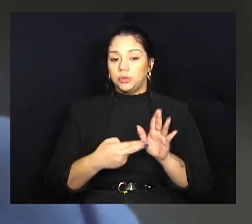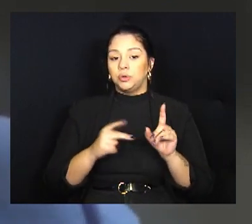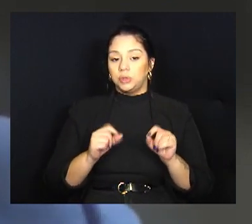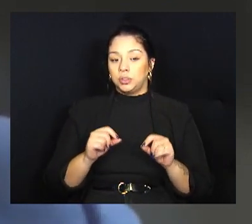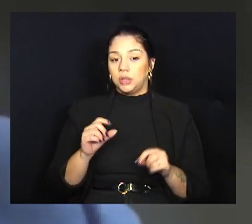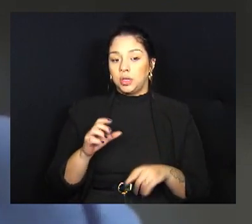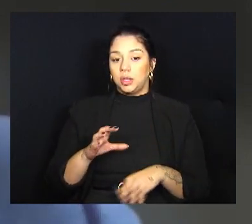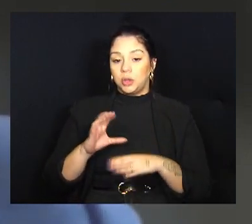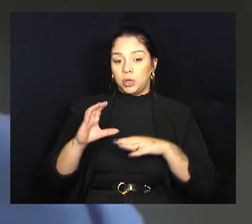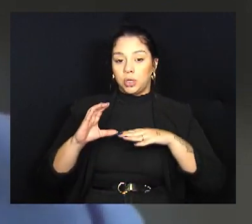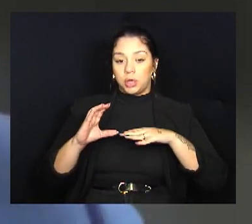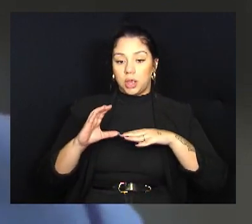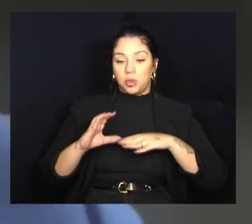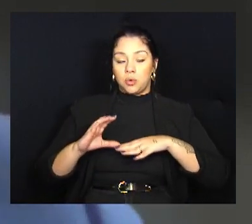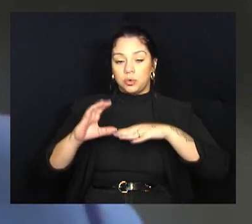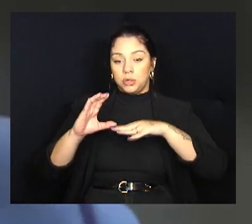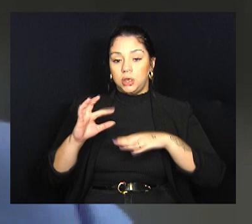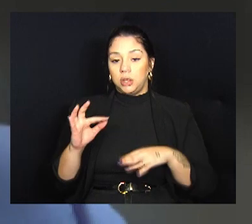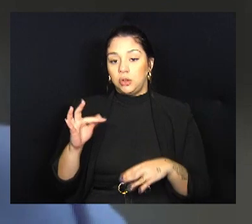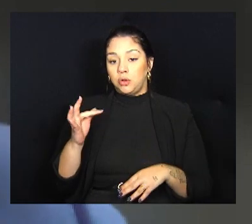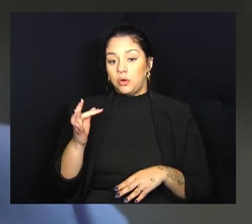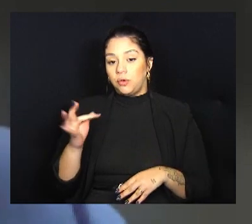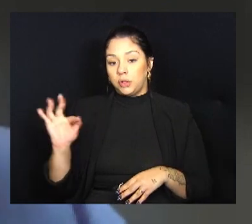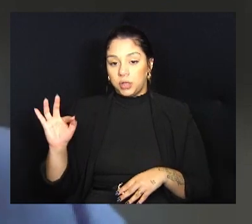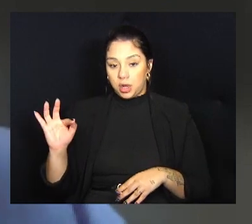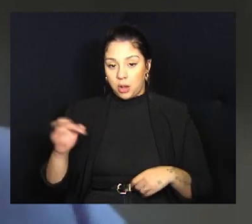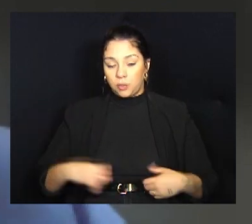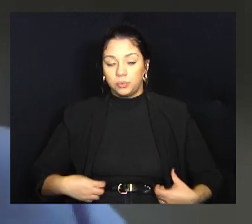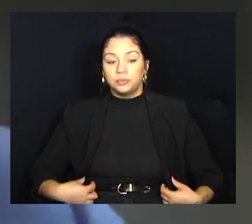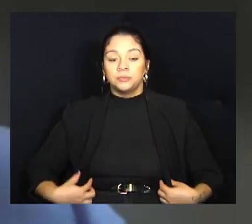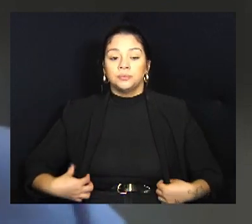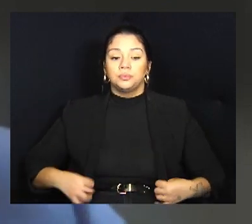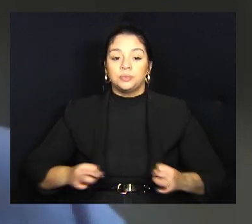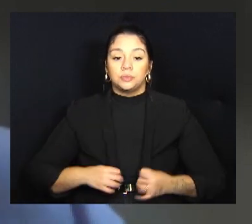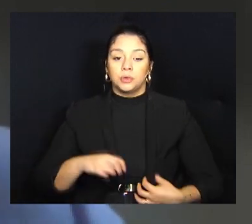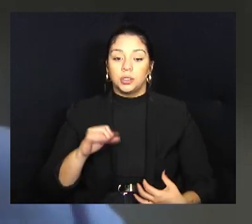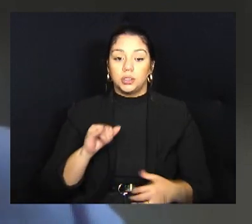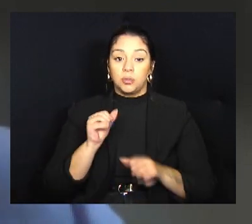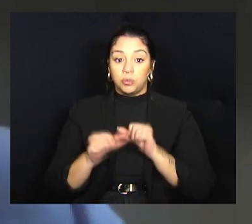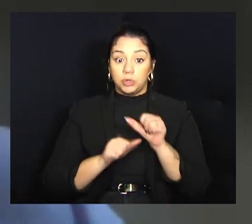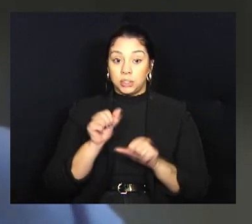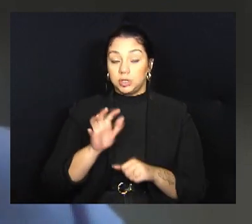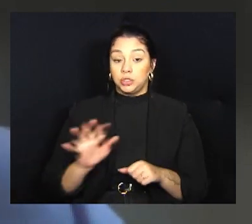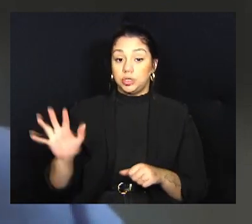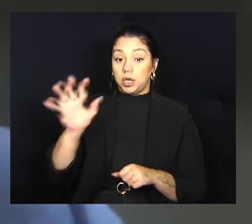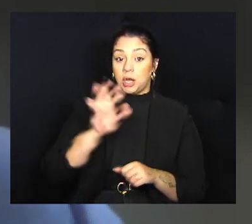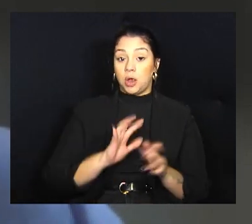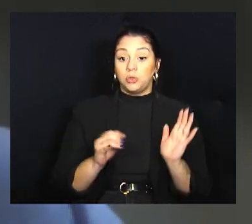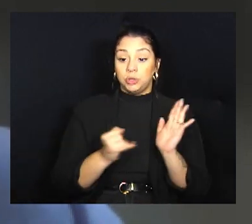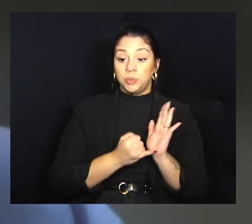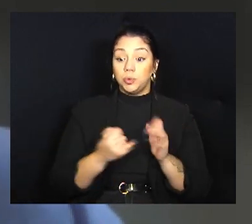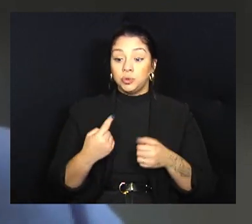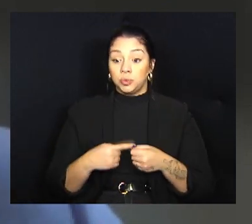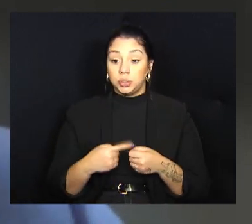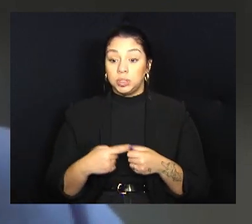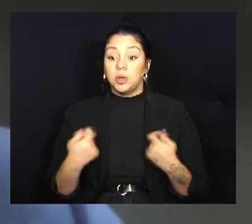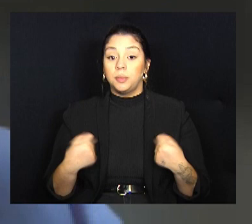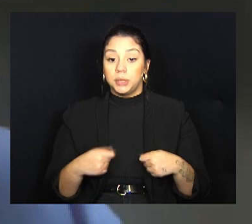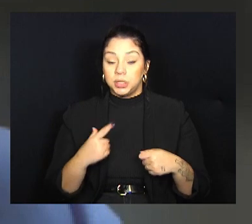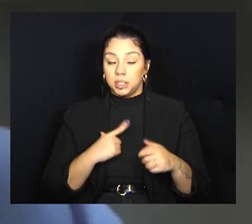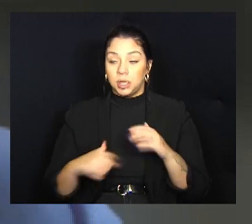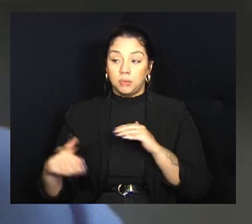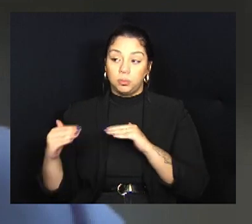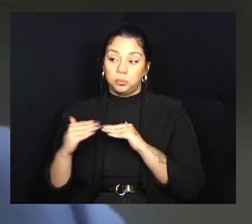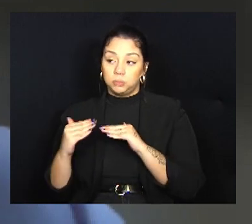Conselho Federativo. Então, quando se fala em alterações gerais do imposto municipal, tem que ter uma concordância